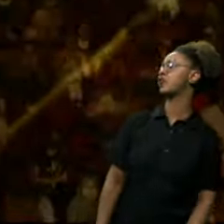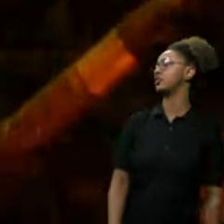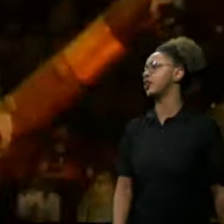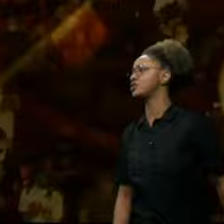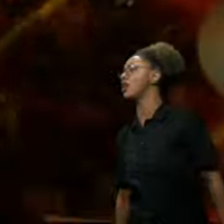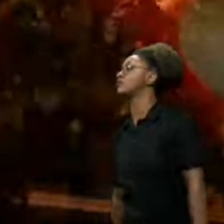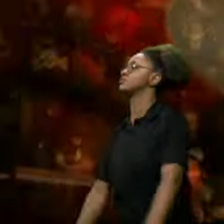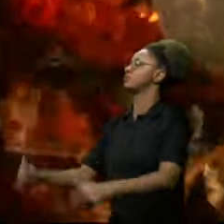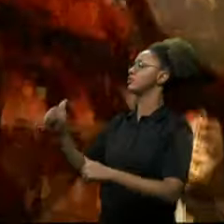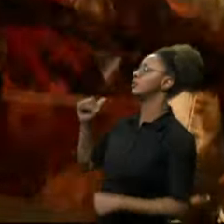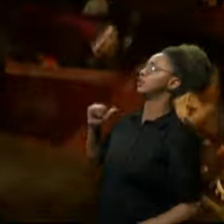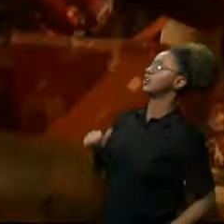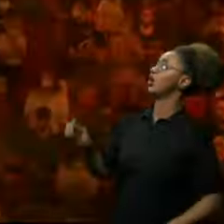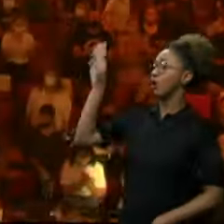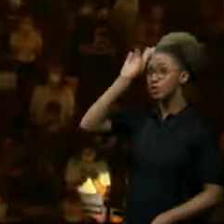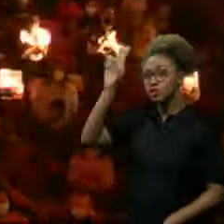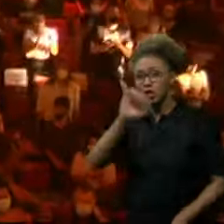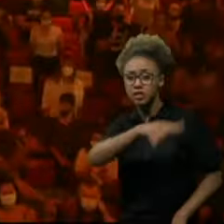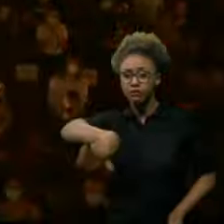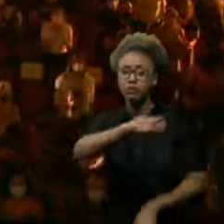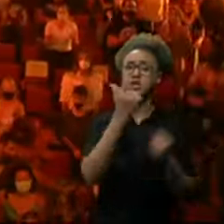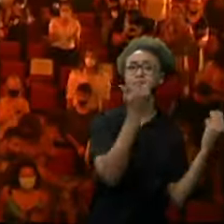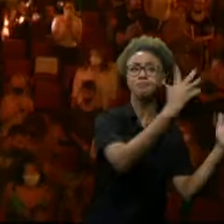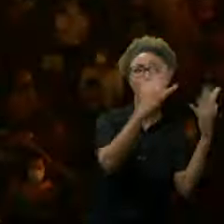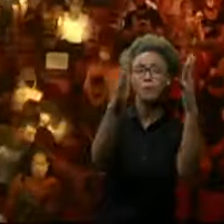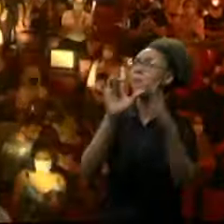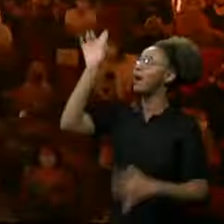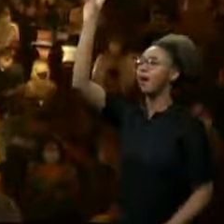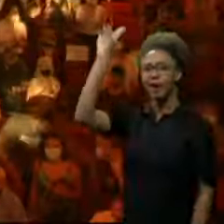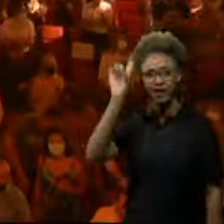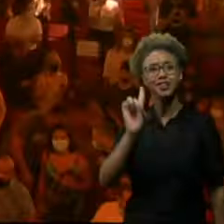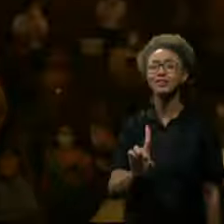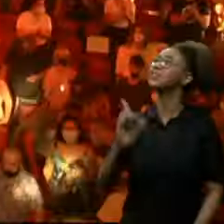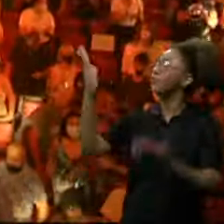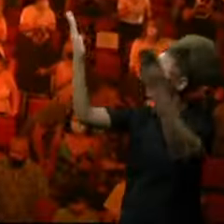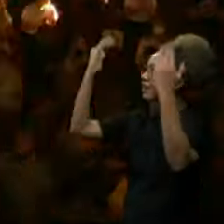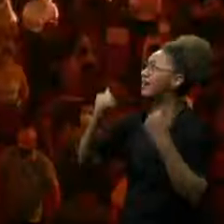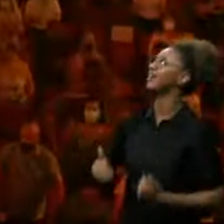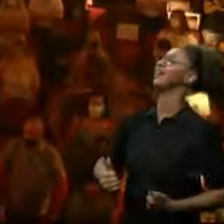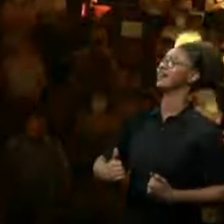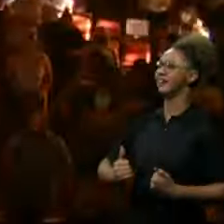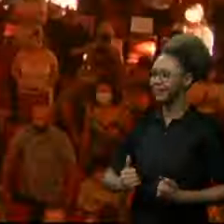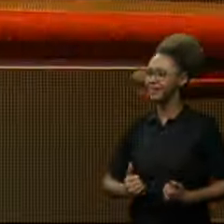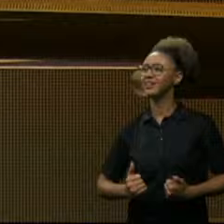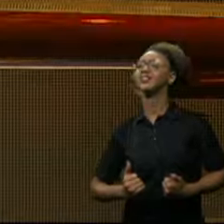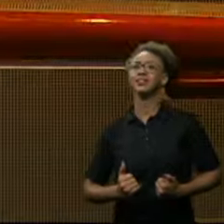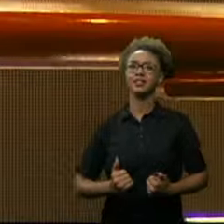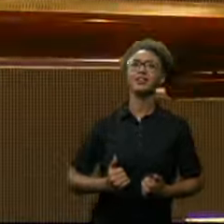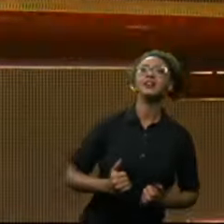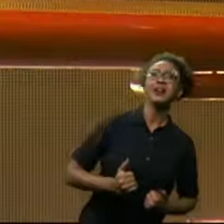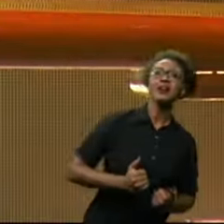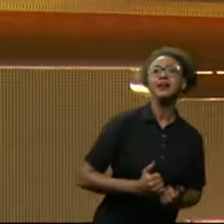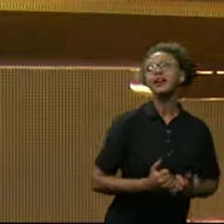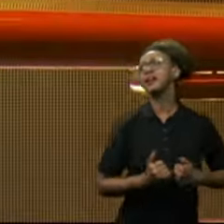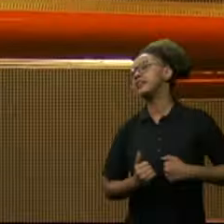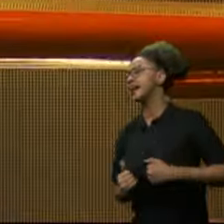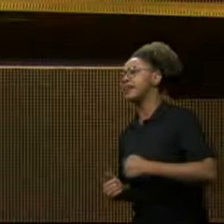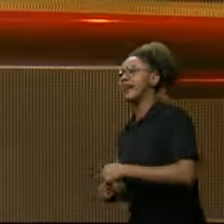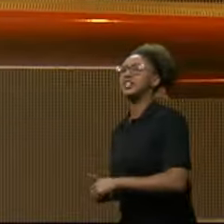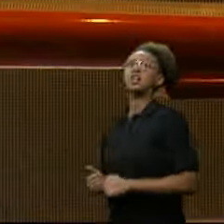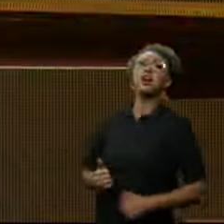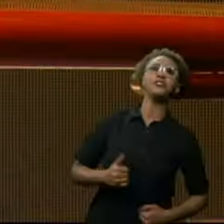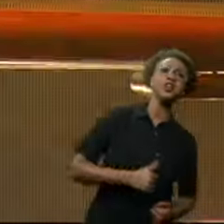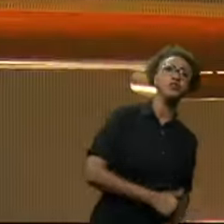e o senhor aquele que habita no meio dos louvores vem sobre nós cheio de Glória e Majestade